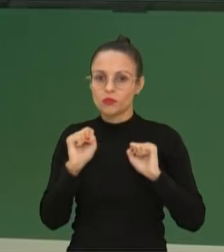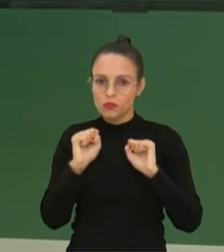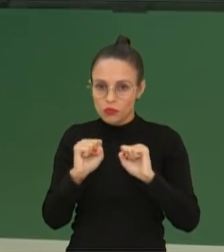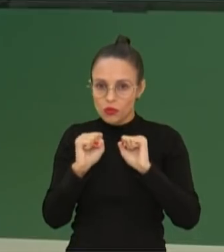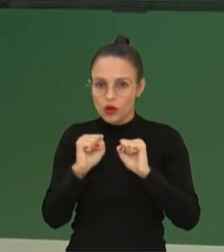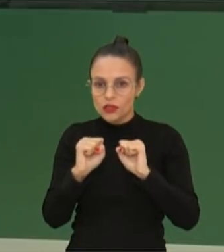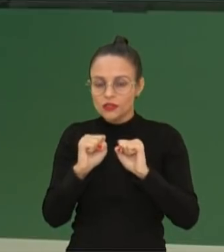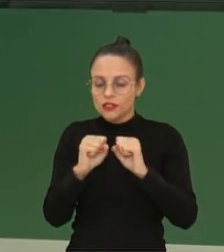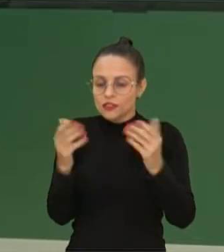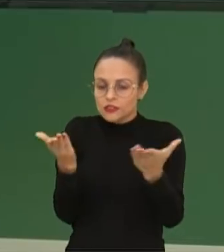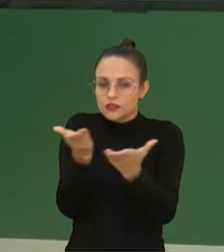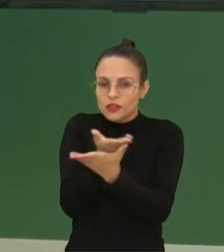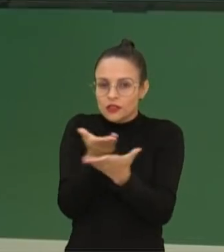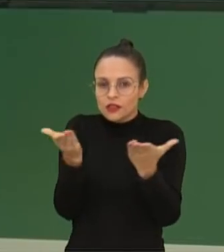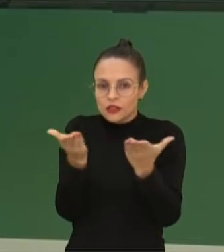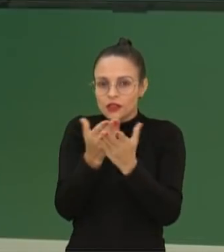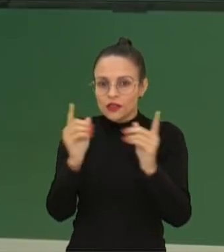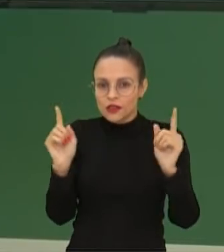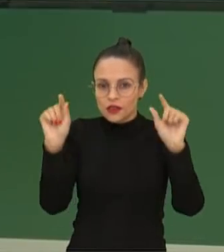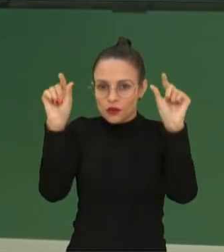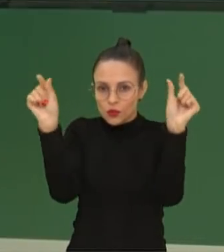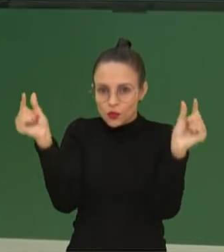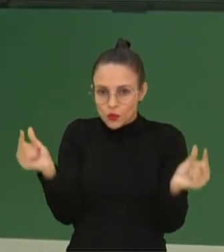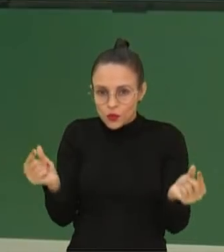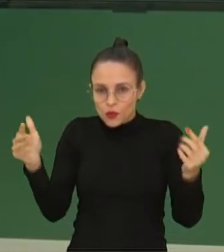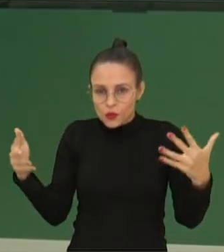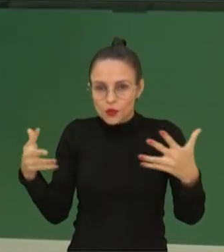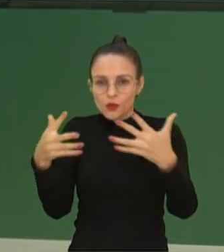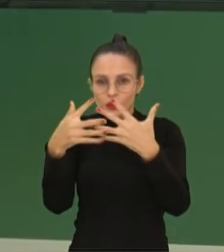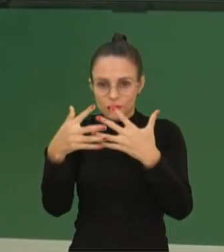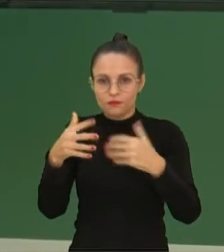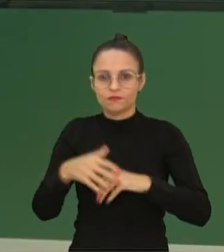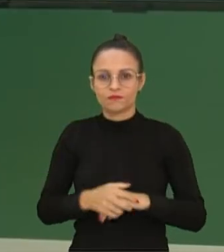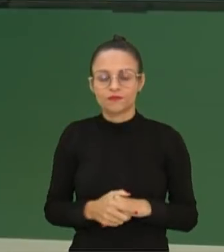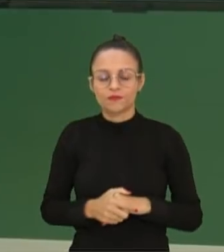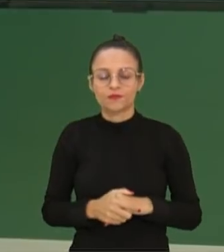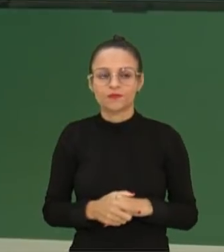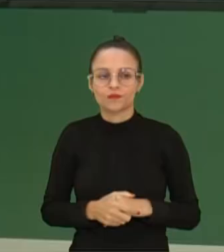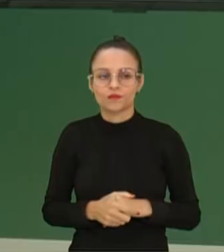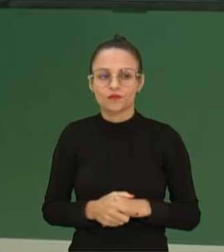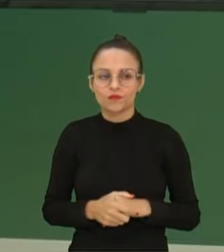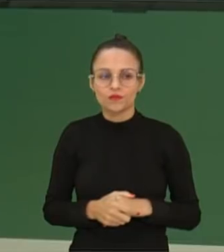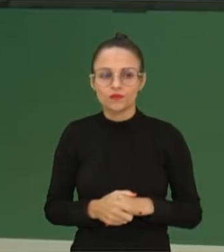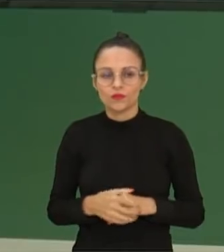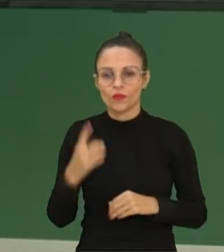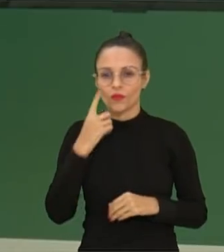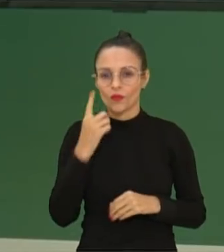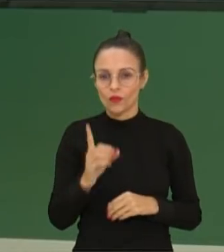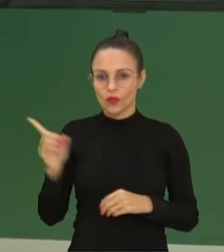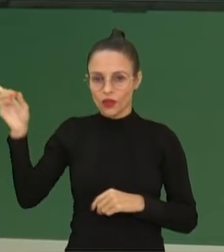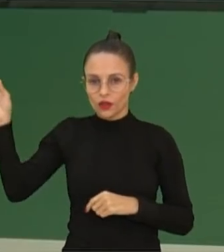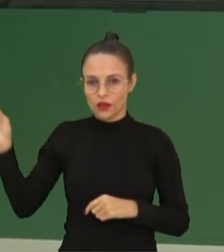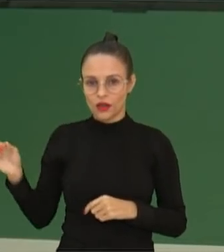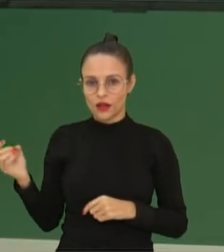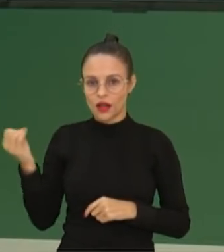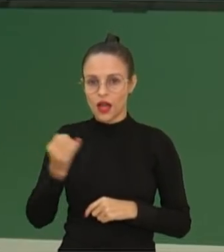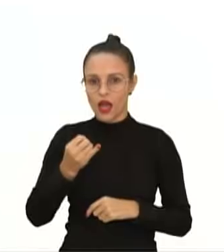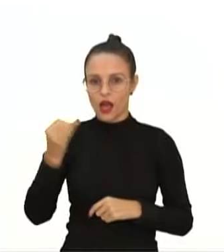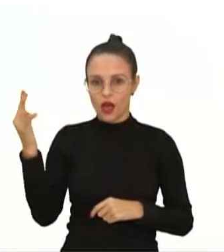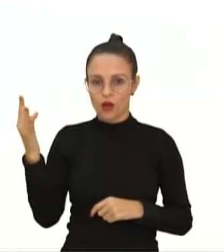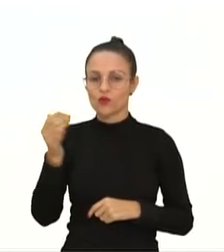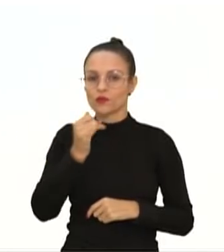é uma comunicação entre artérias e veias, tá? Aqui mostrando então alguns desses